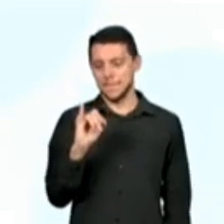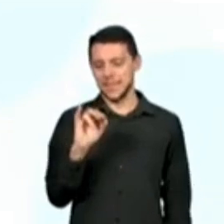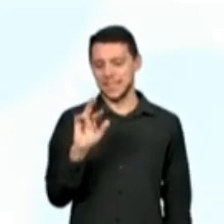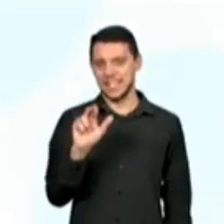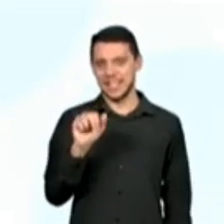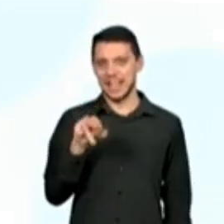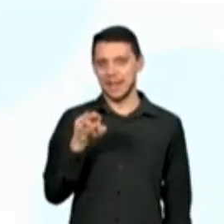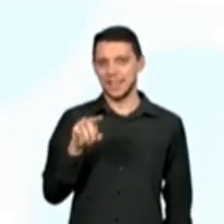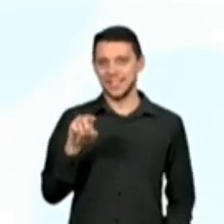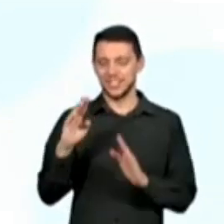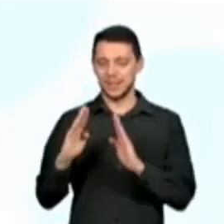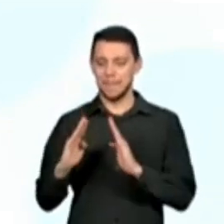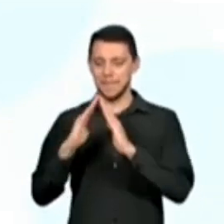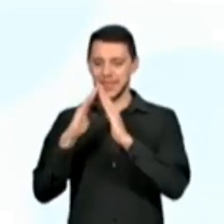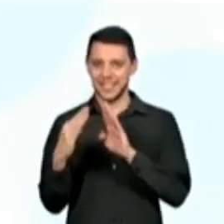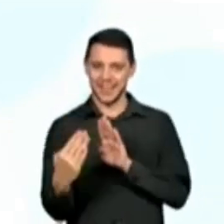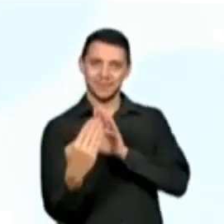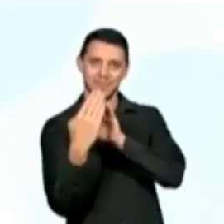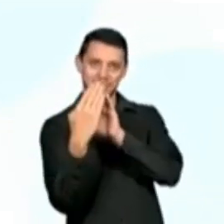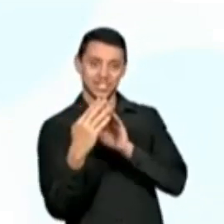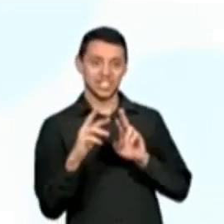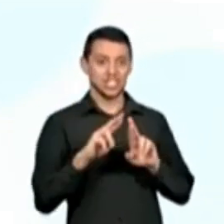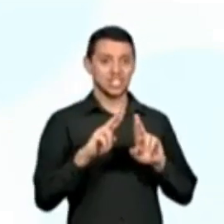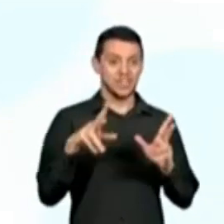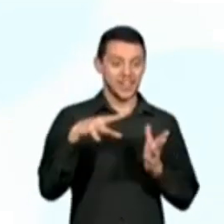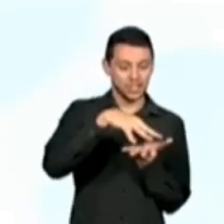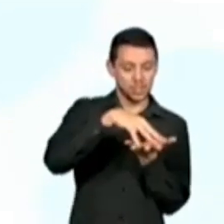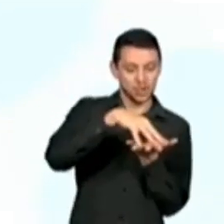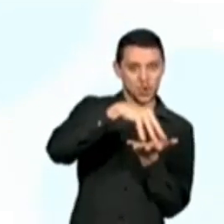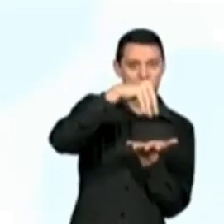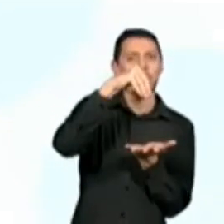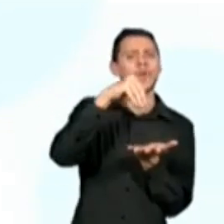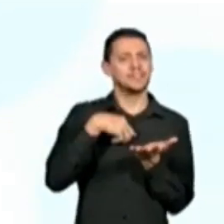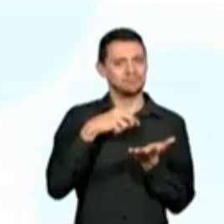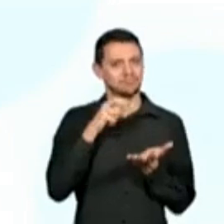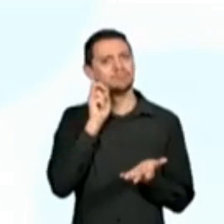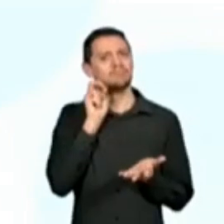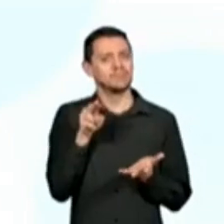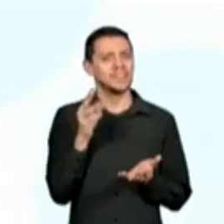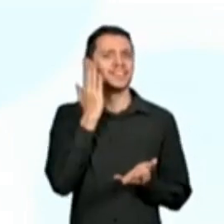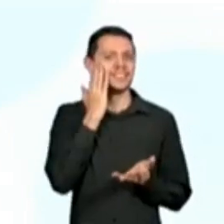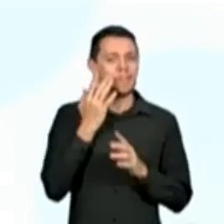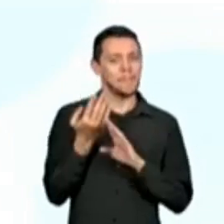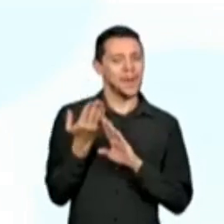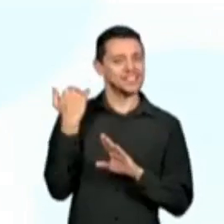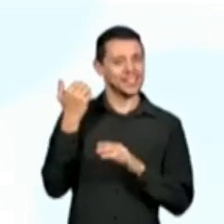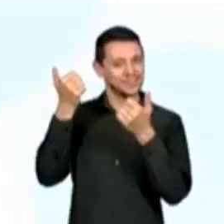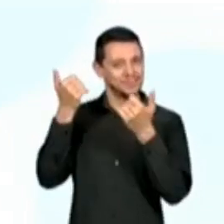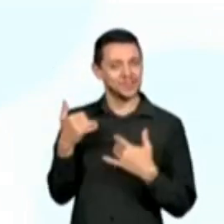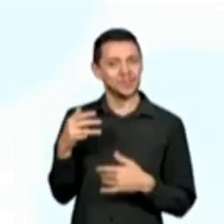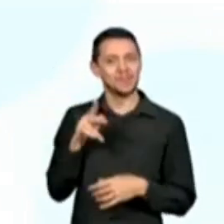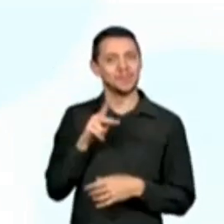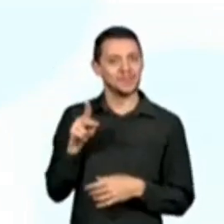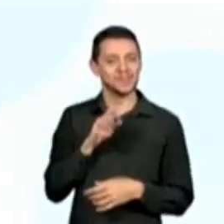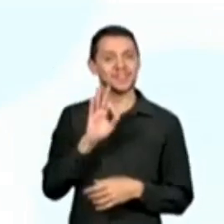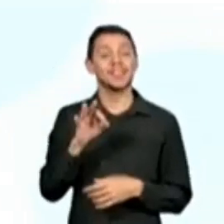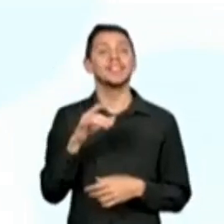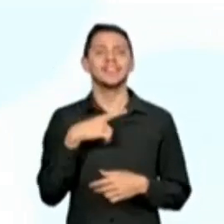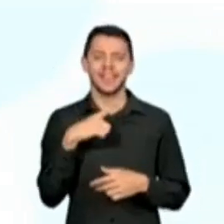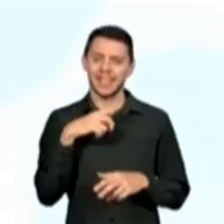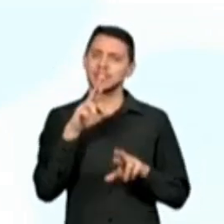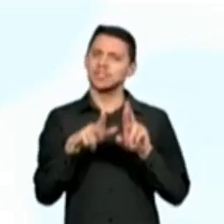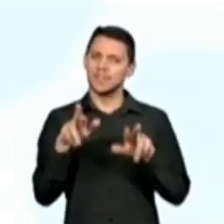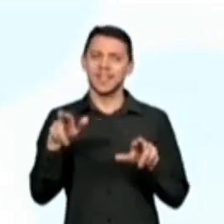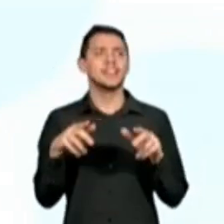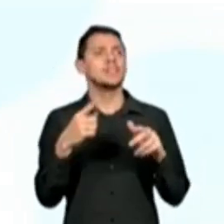tem coisas que se assemelham em mais de uma figura, né? Sim. Mas assim, tem também suas diferenças, né? Então vamos fazer as ligações aqui? Vamos. Então